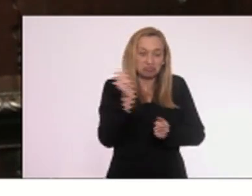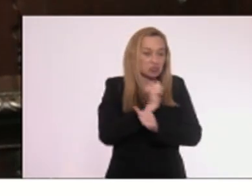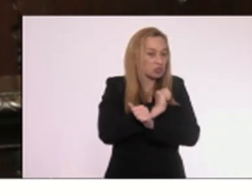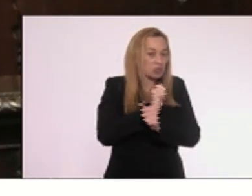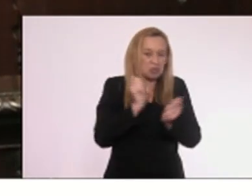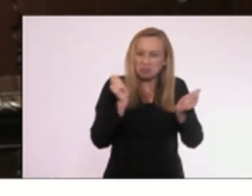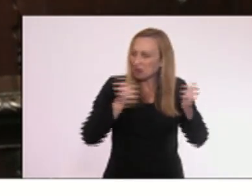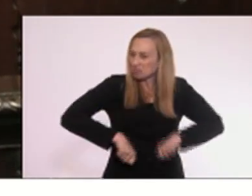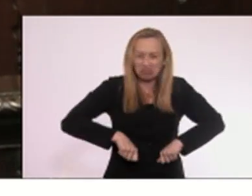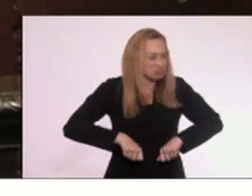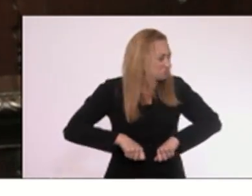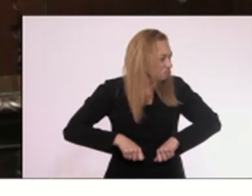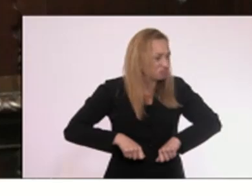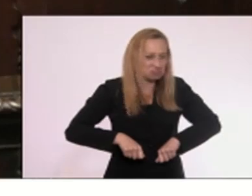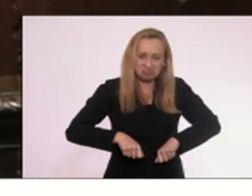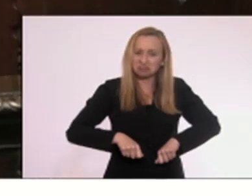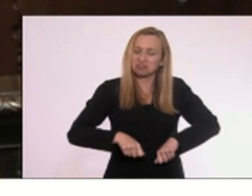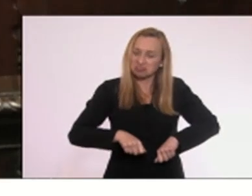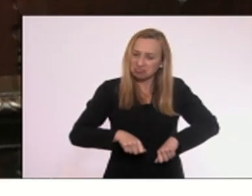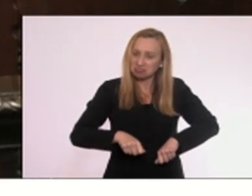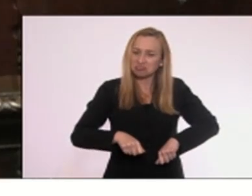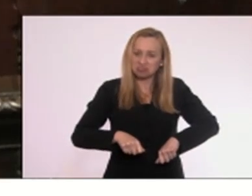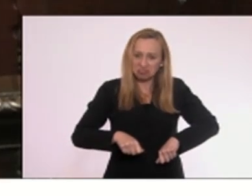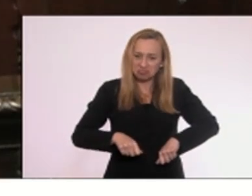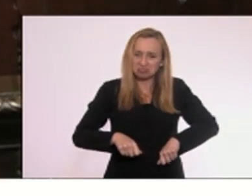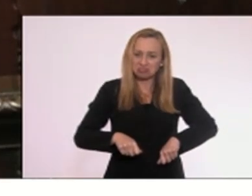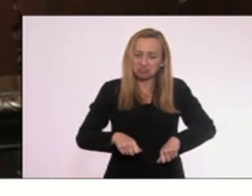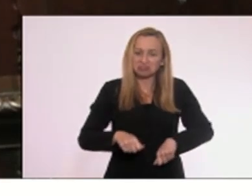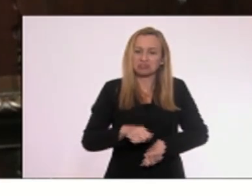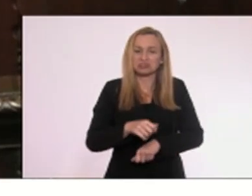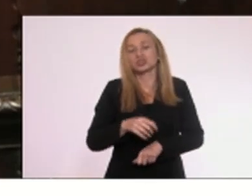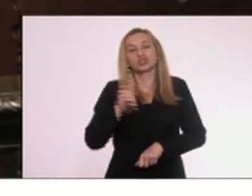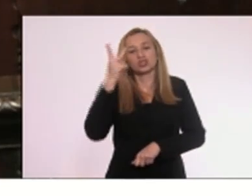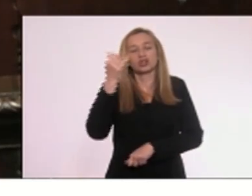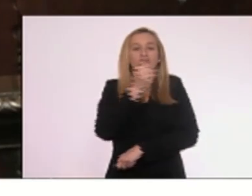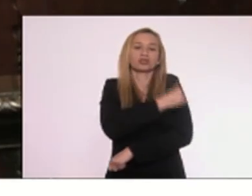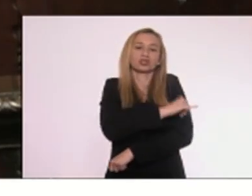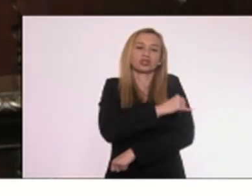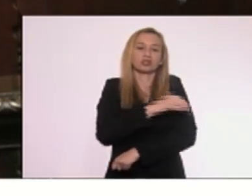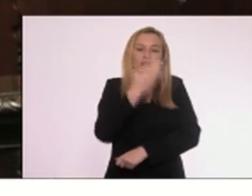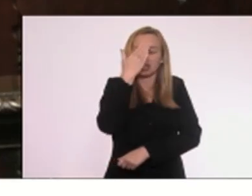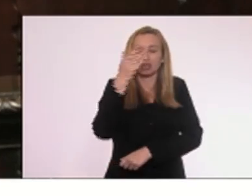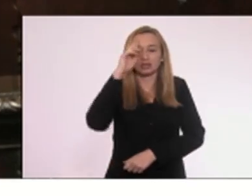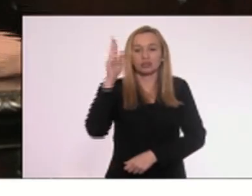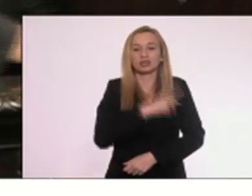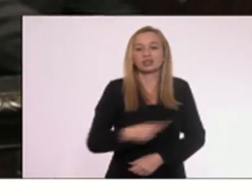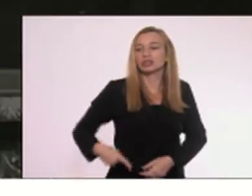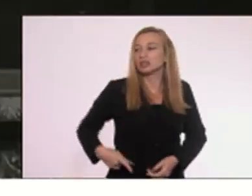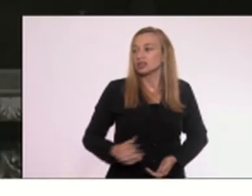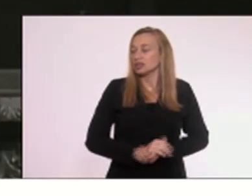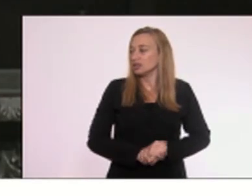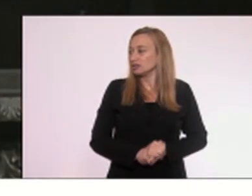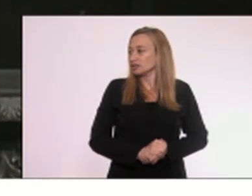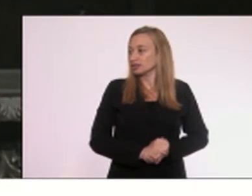incompetente, mais omisso da história do Rio de Janeiro. Muito obrigado, senhor presidente.